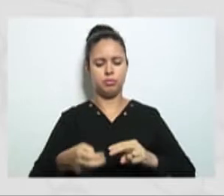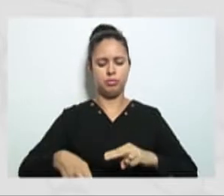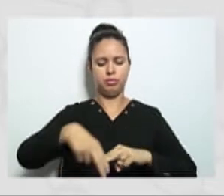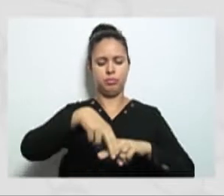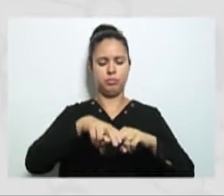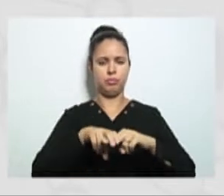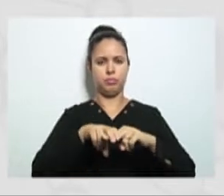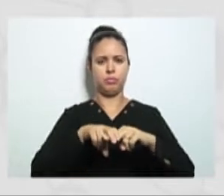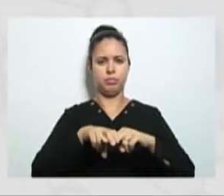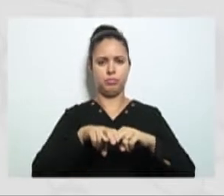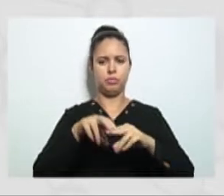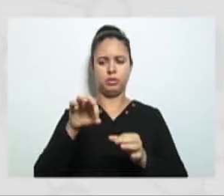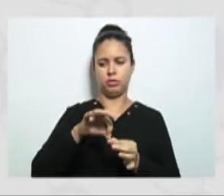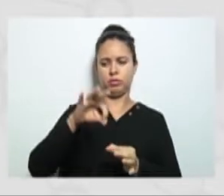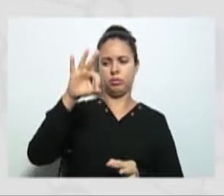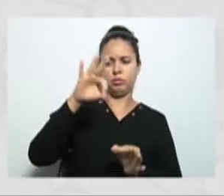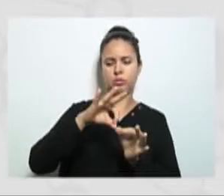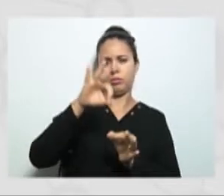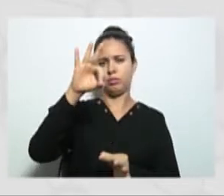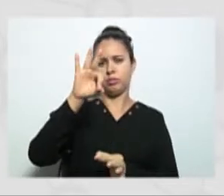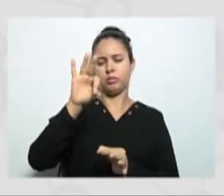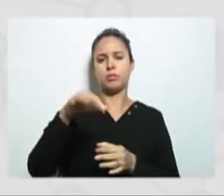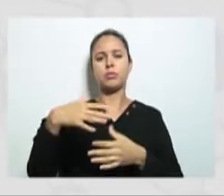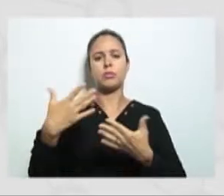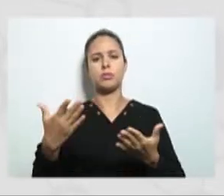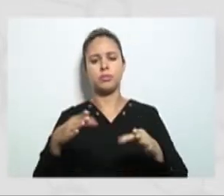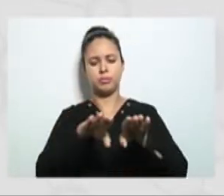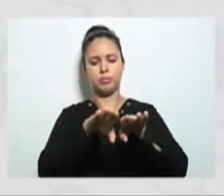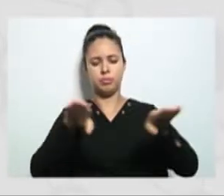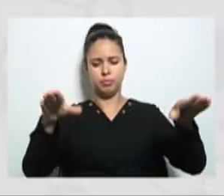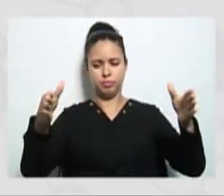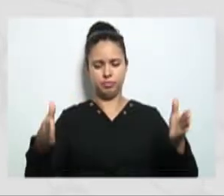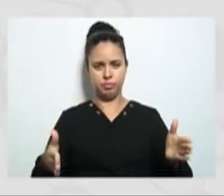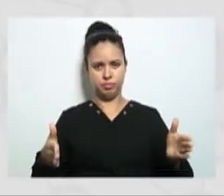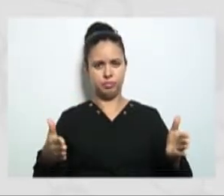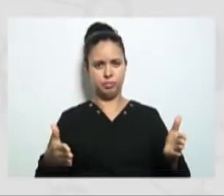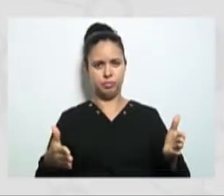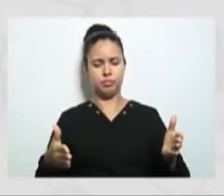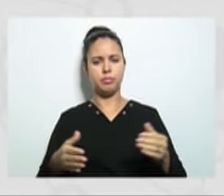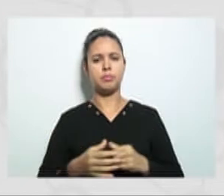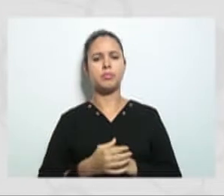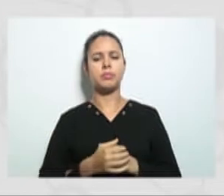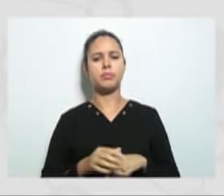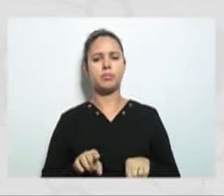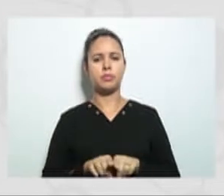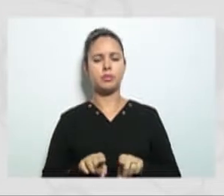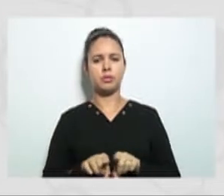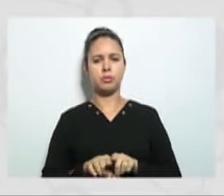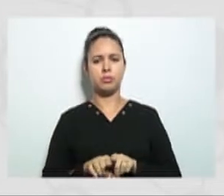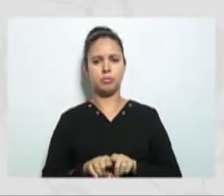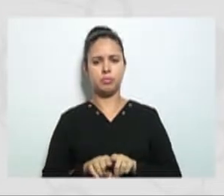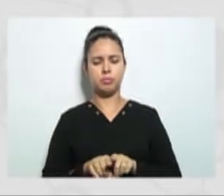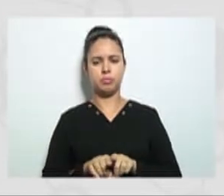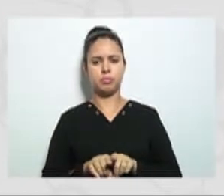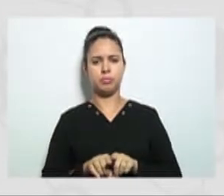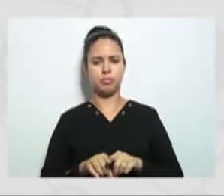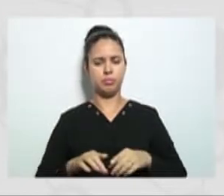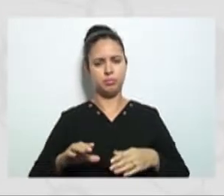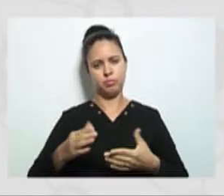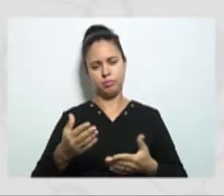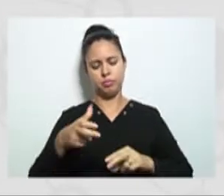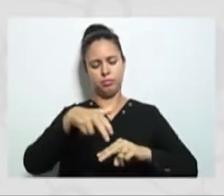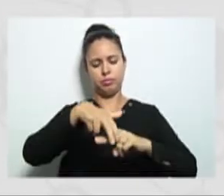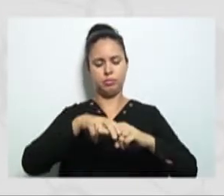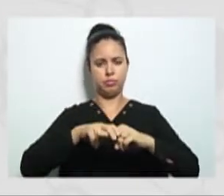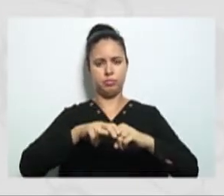tenho que me adequar ali em relação à altura da mesa com a cadeira, tá? Suporte para as costas, nada de banquinho ou banqueta,